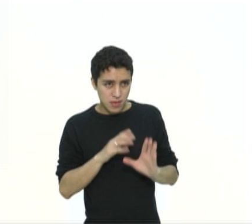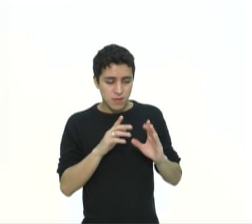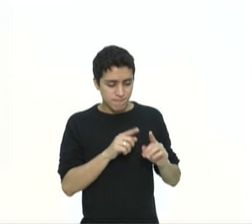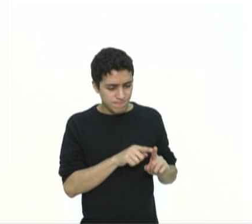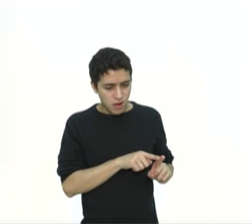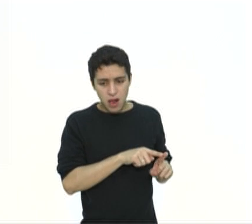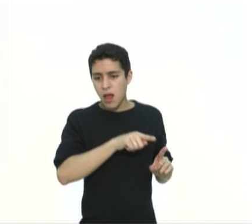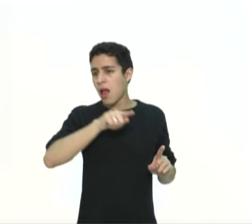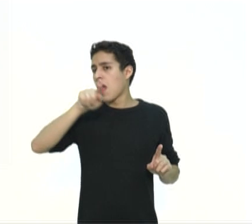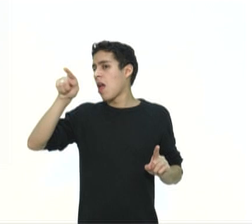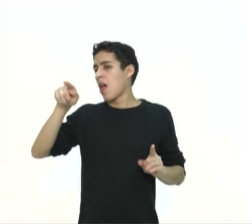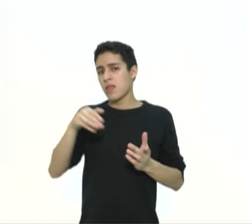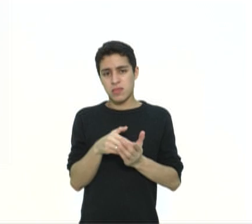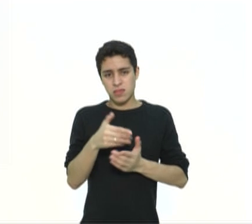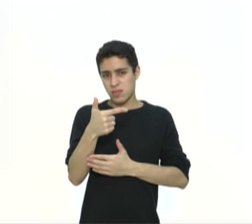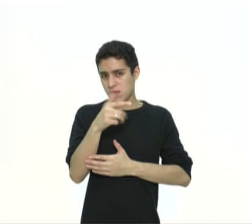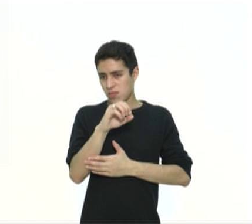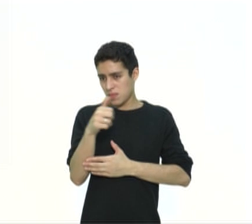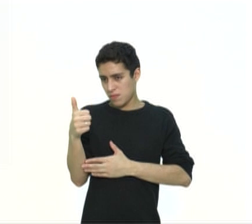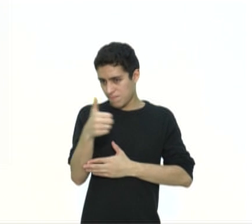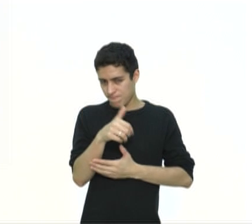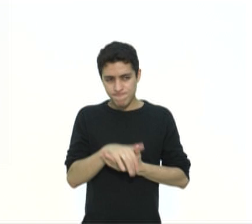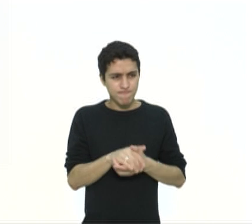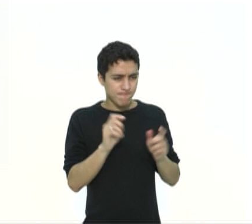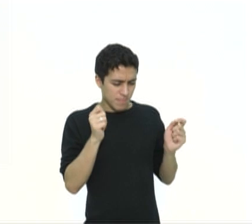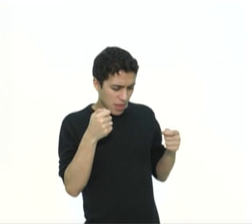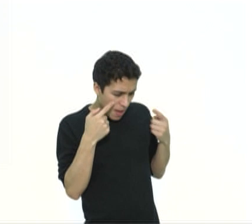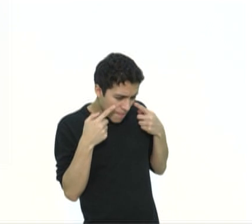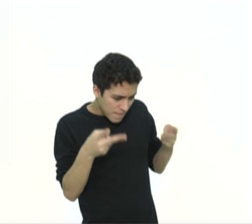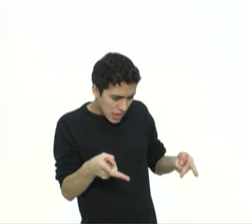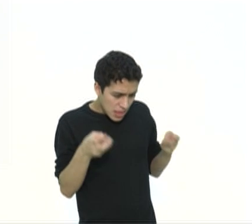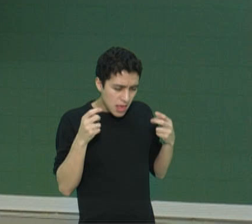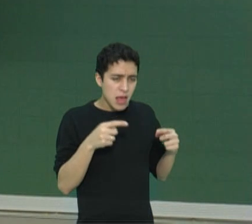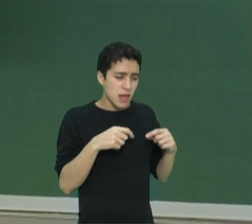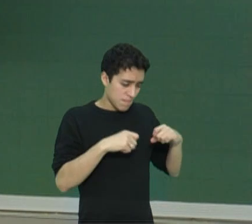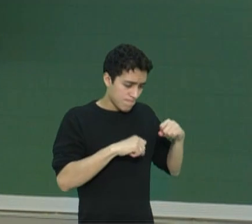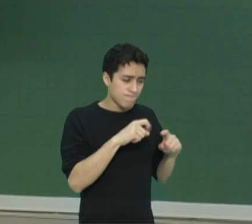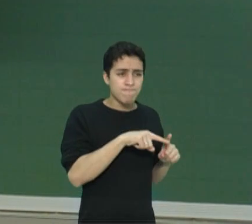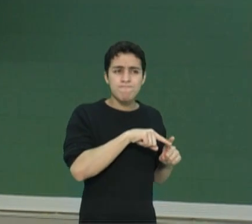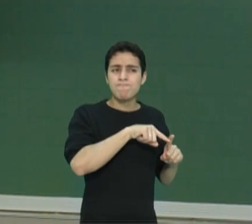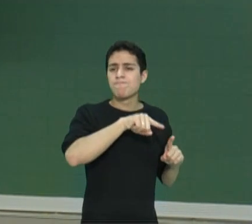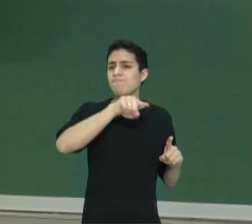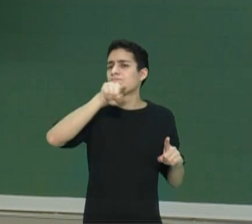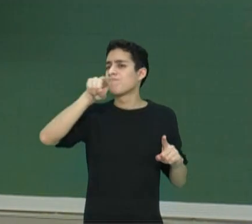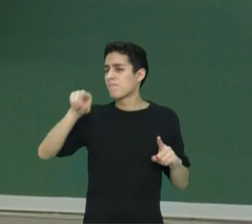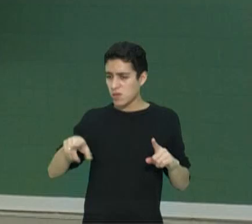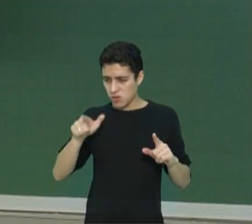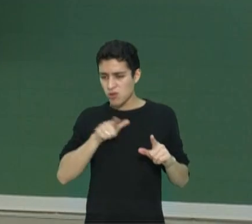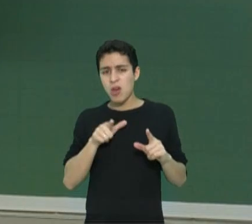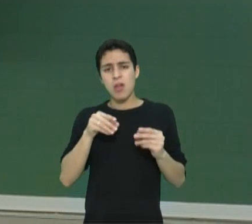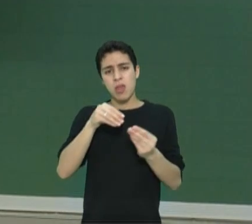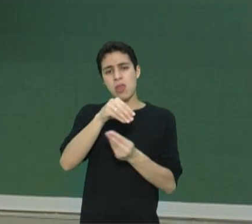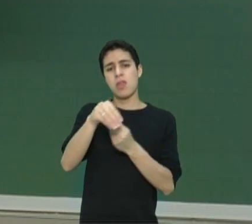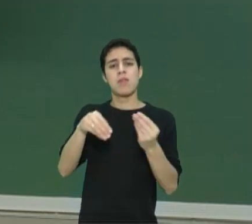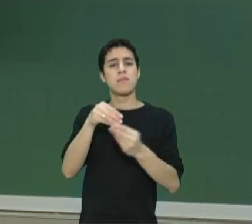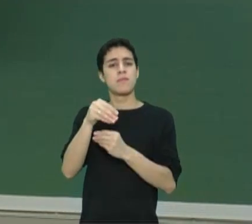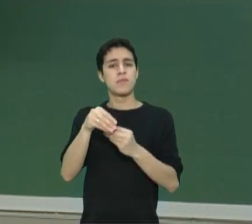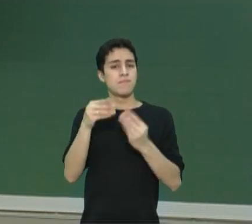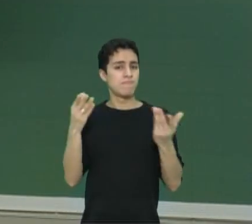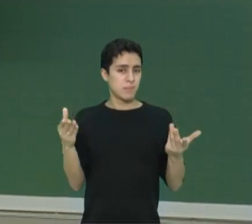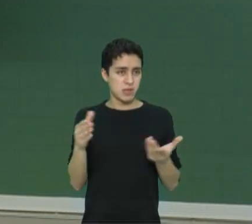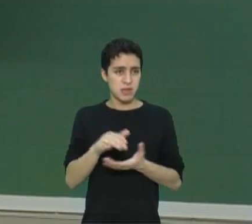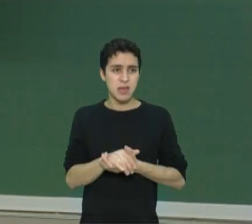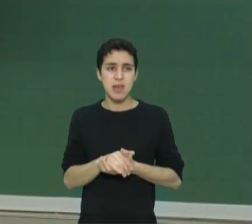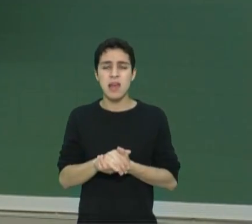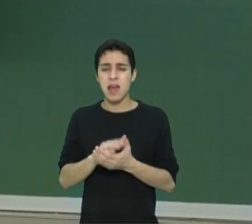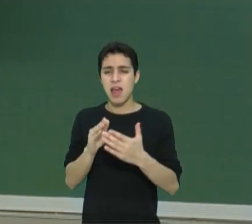47 até 2011 em alguns anos atrás e a gente pode perceber que a indústria já teve uma grande participação aqui ó né no áudio